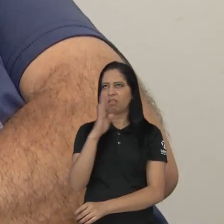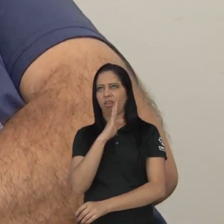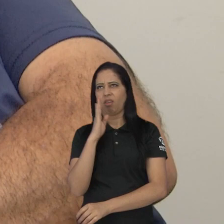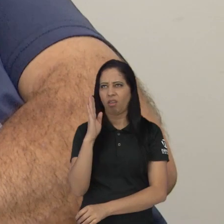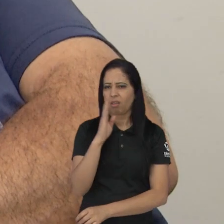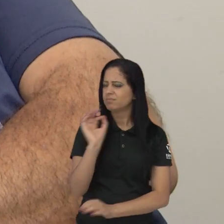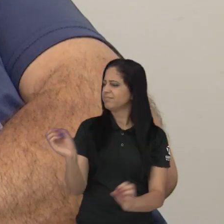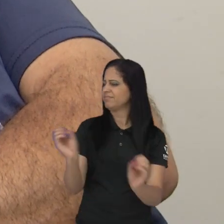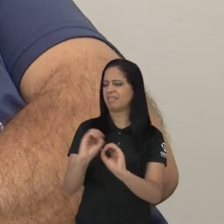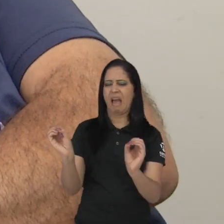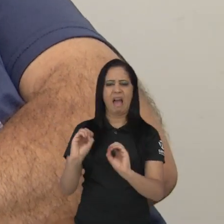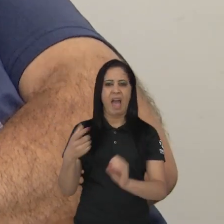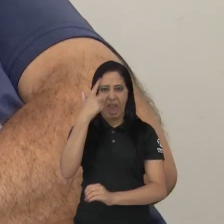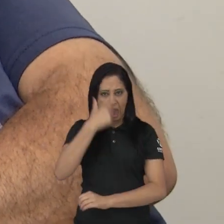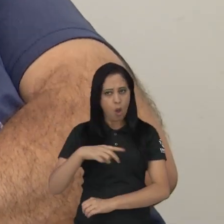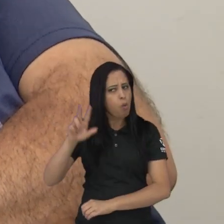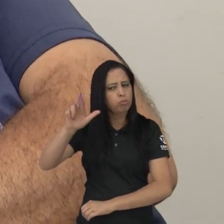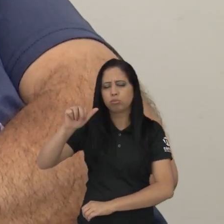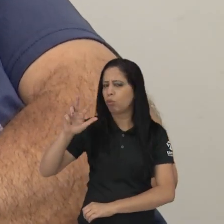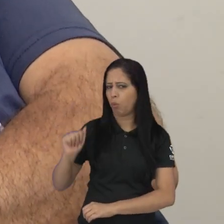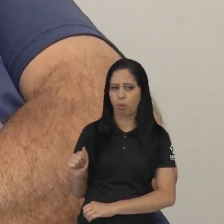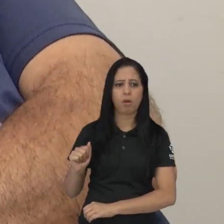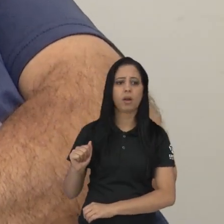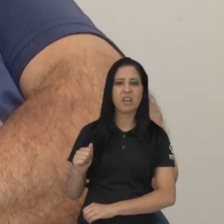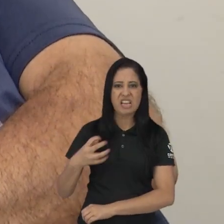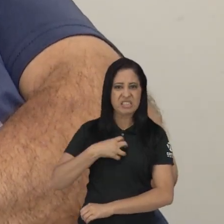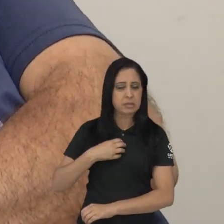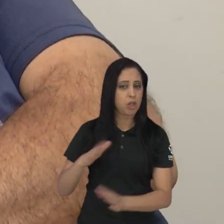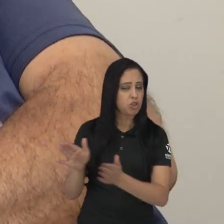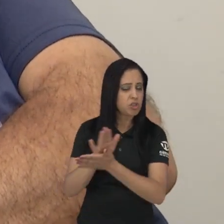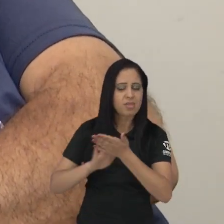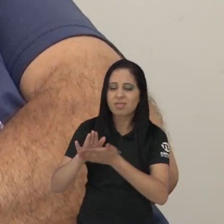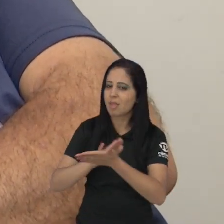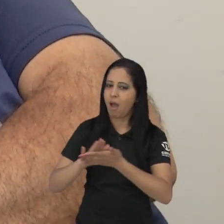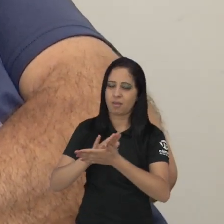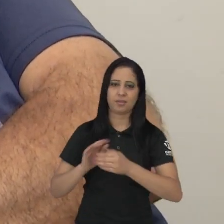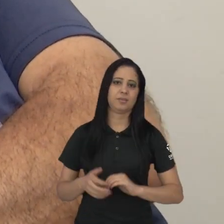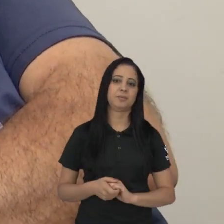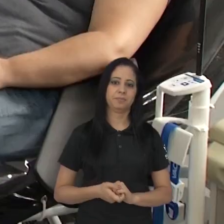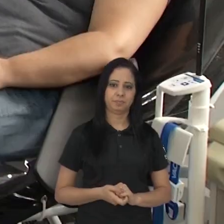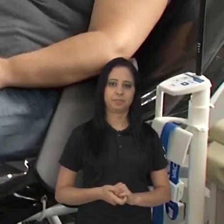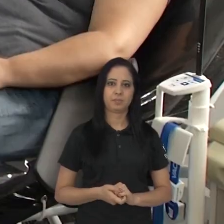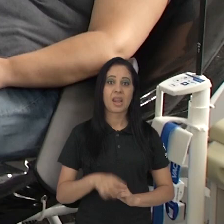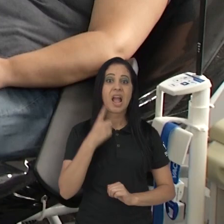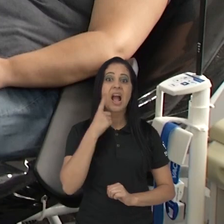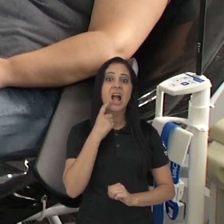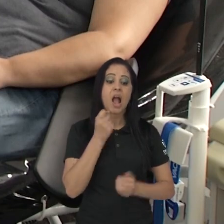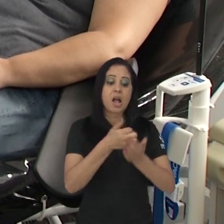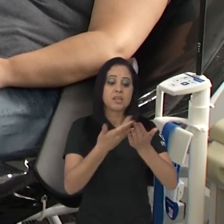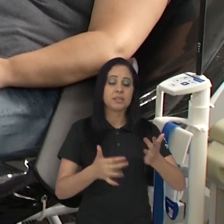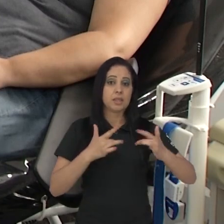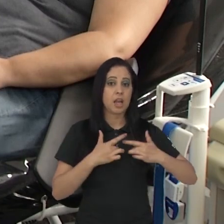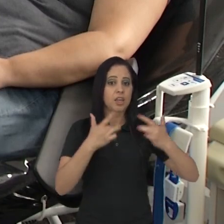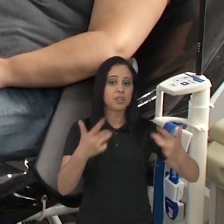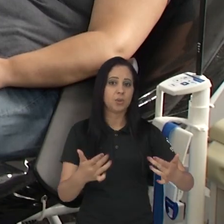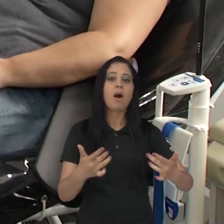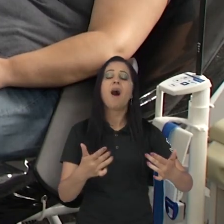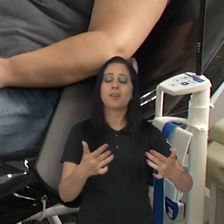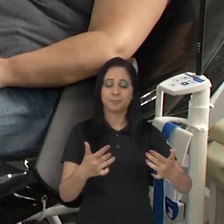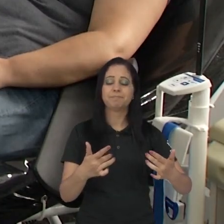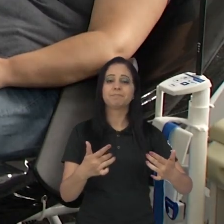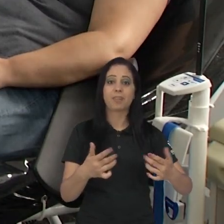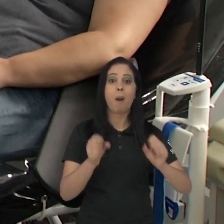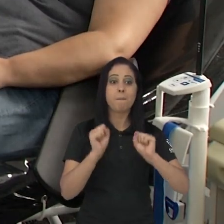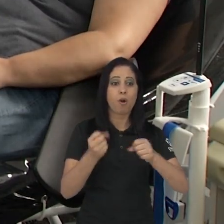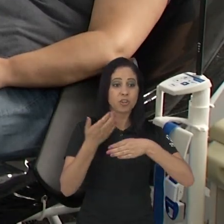passa mal, isso aí tudo conversa. Eu nunca passei mal, nunca senti nada, mesma coisa de nada. A doação de sangue é um gesto nobre